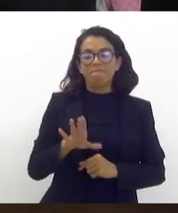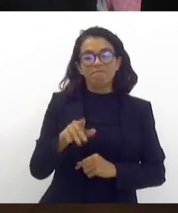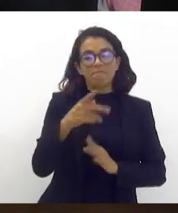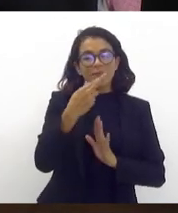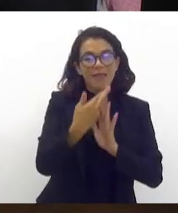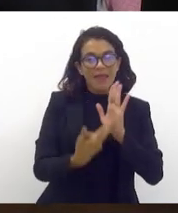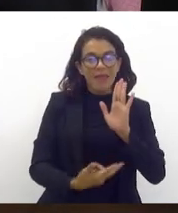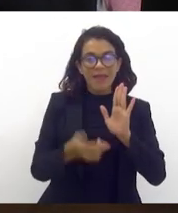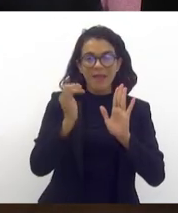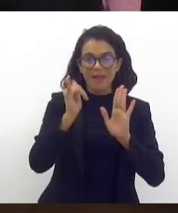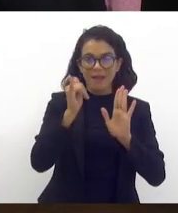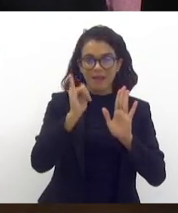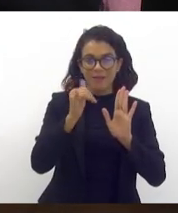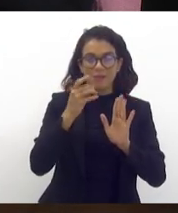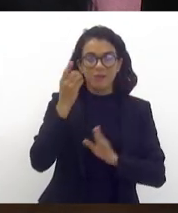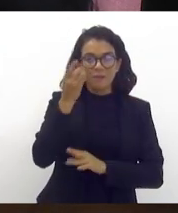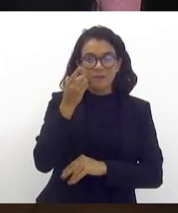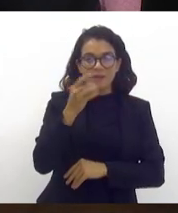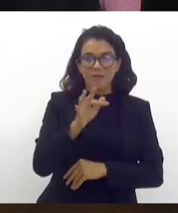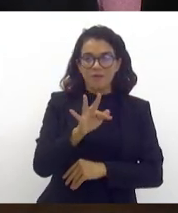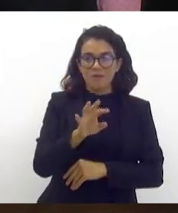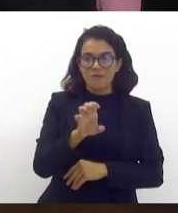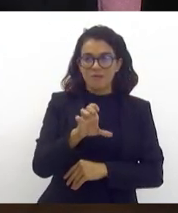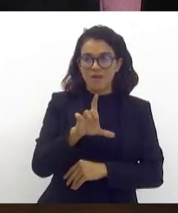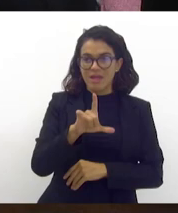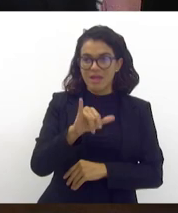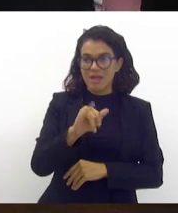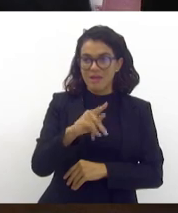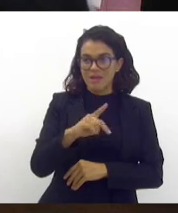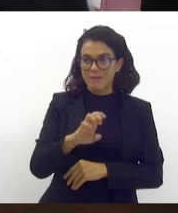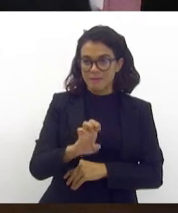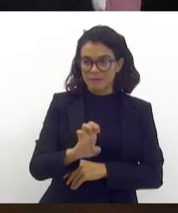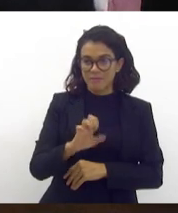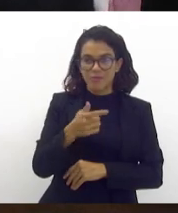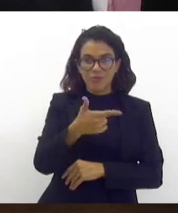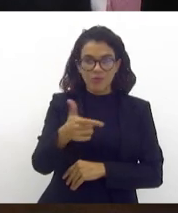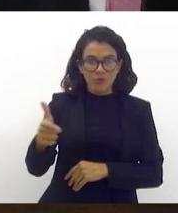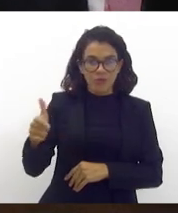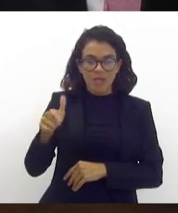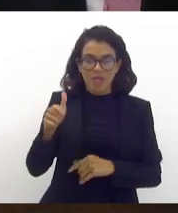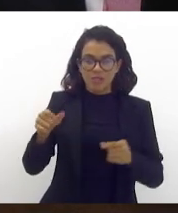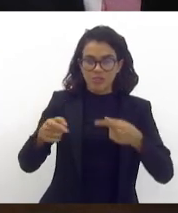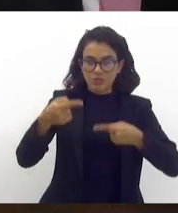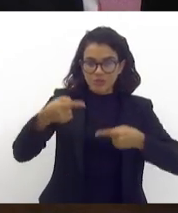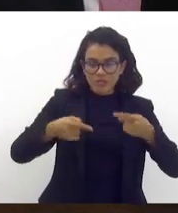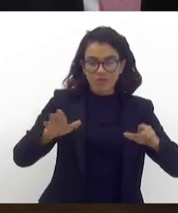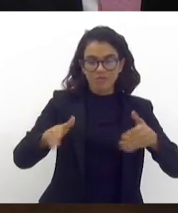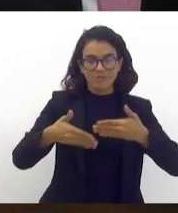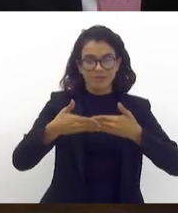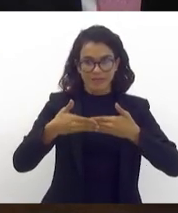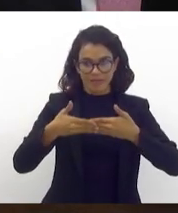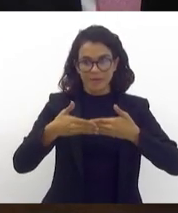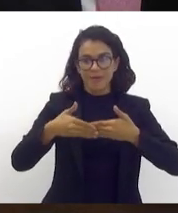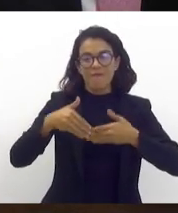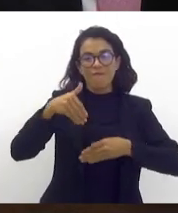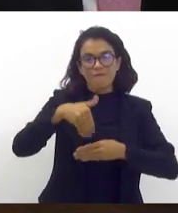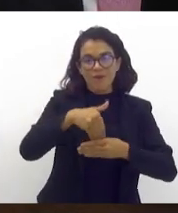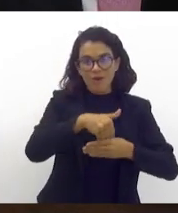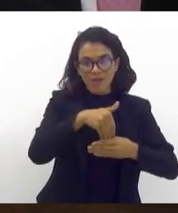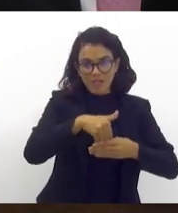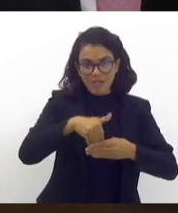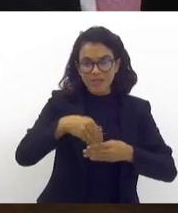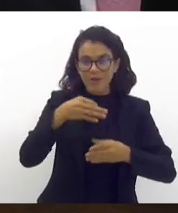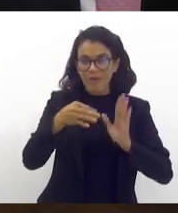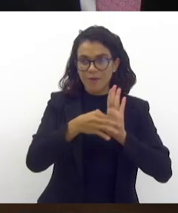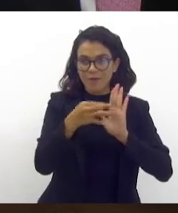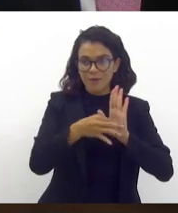Relator, deputado Felipe Soares. Em discussão, não havendo quem queira discutir, encerrada a discussão. Em votação, parecer